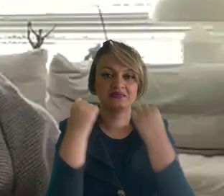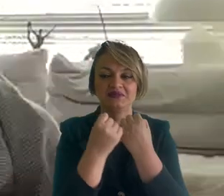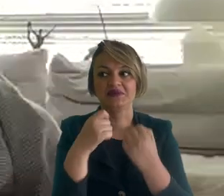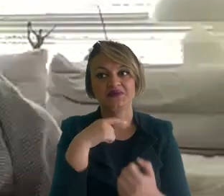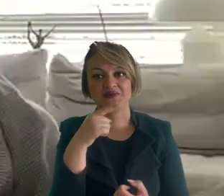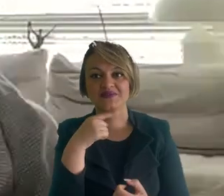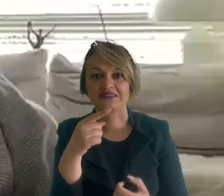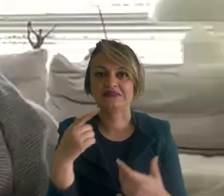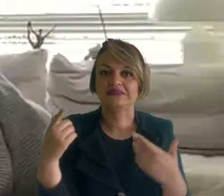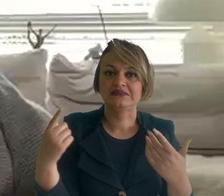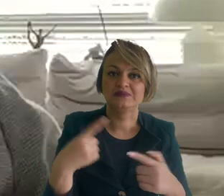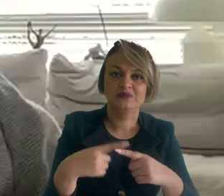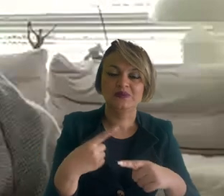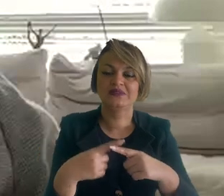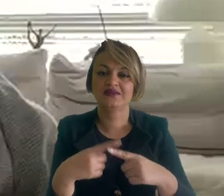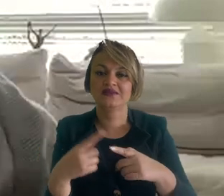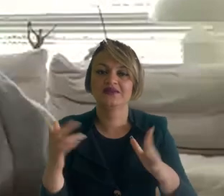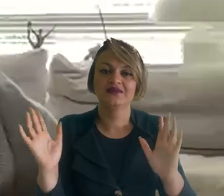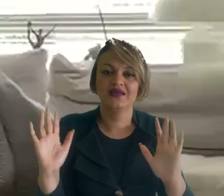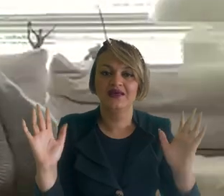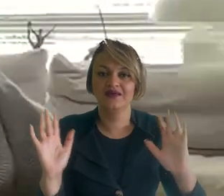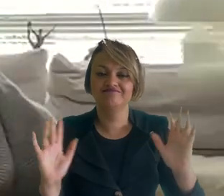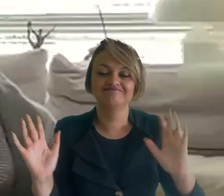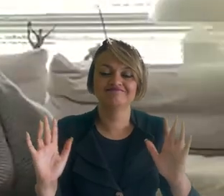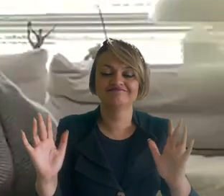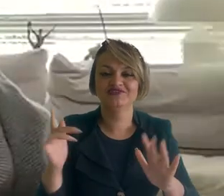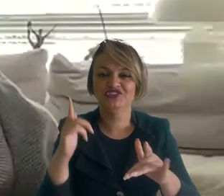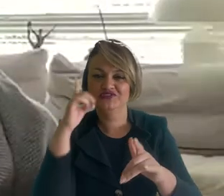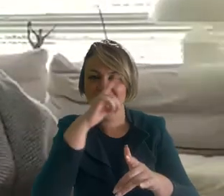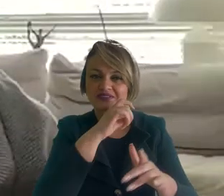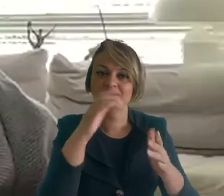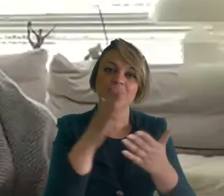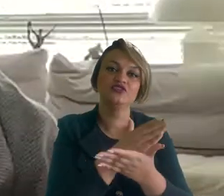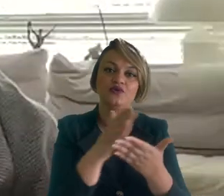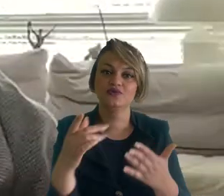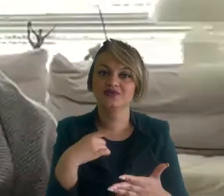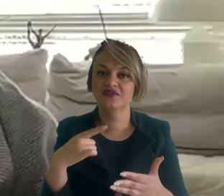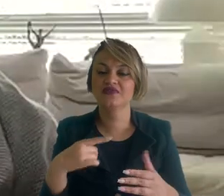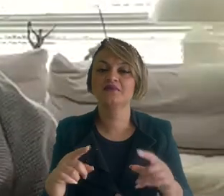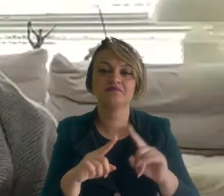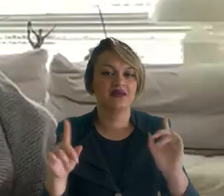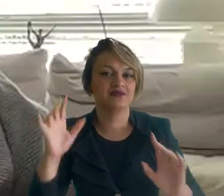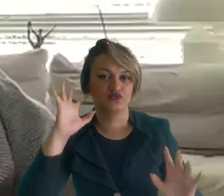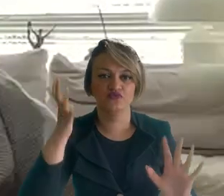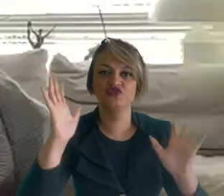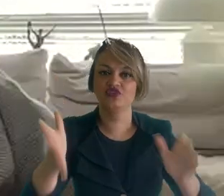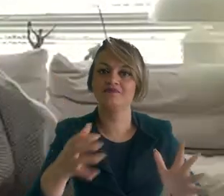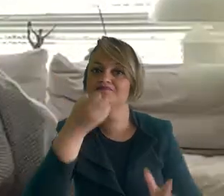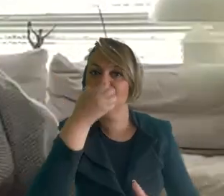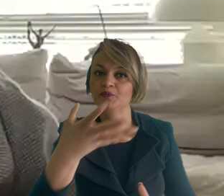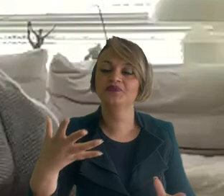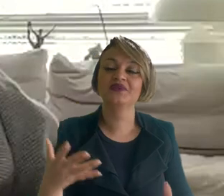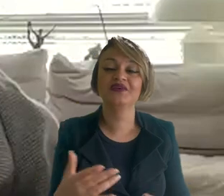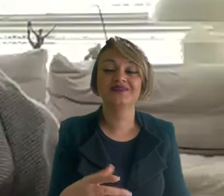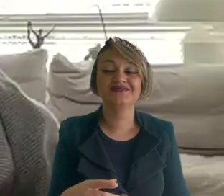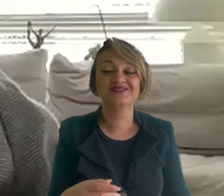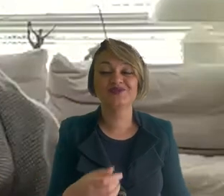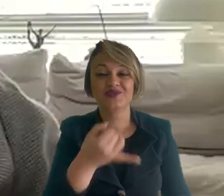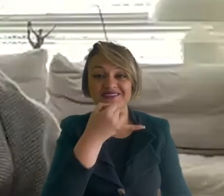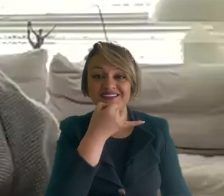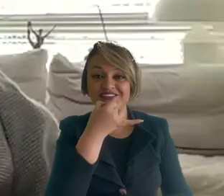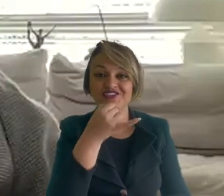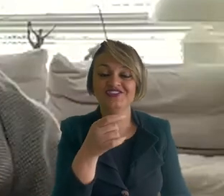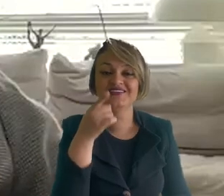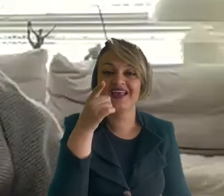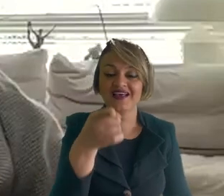trabalhos porque tive um pequeno uma pequena dificuldade mas está superada Que bom eu só lamento não